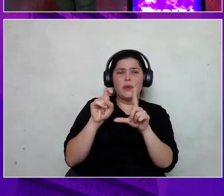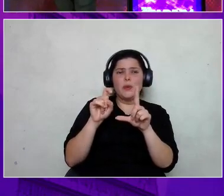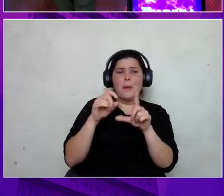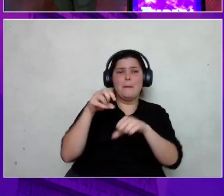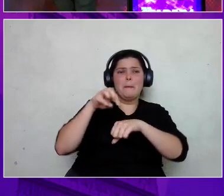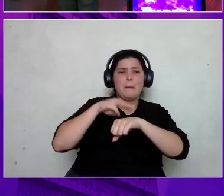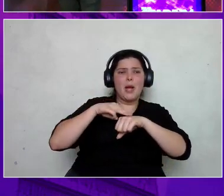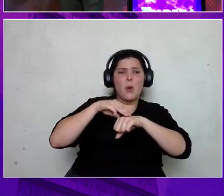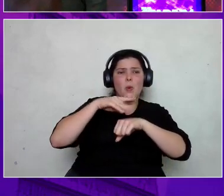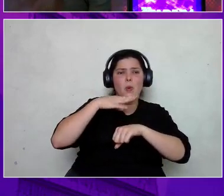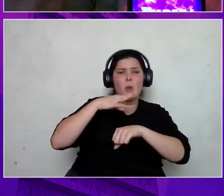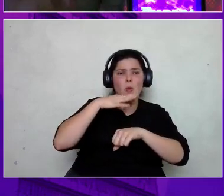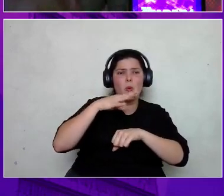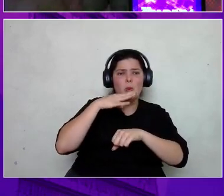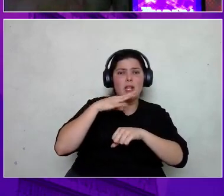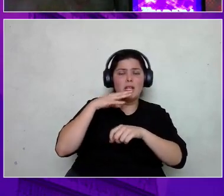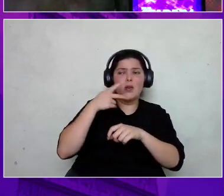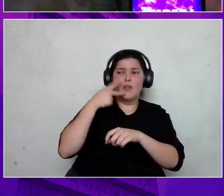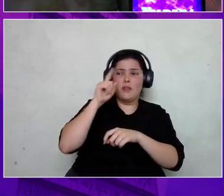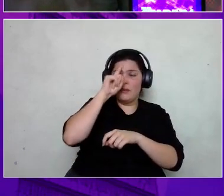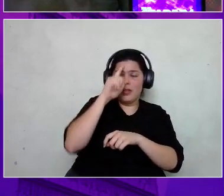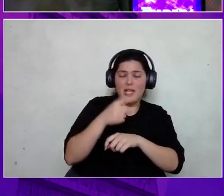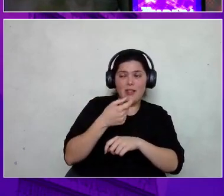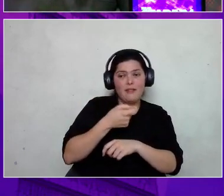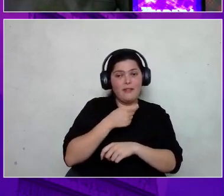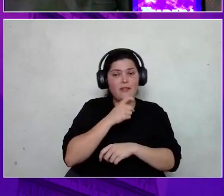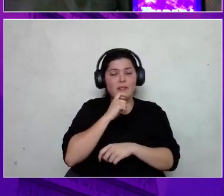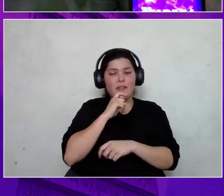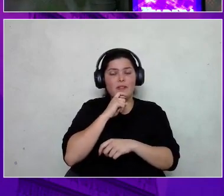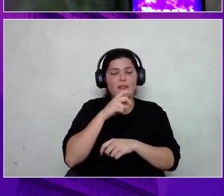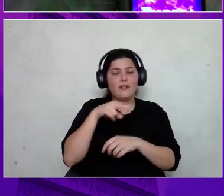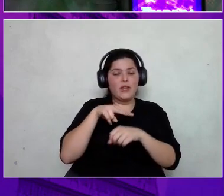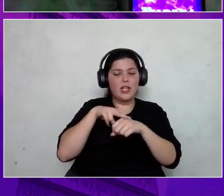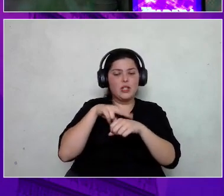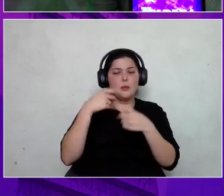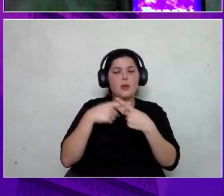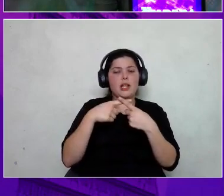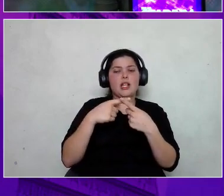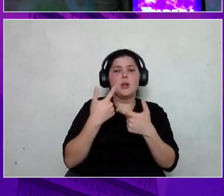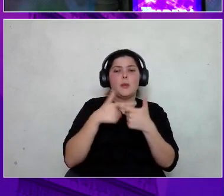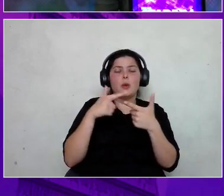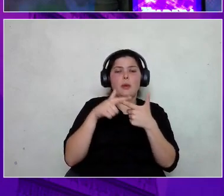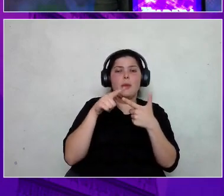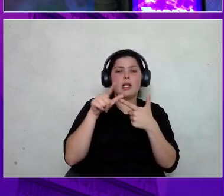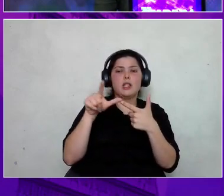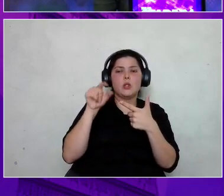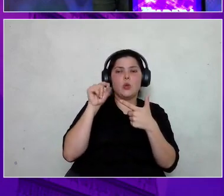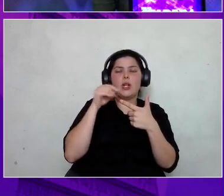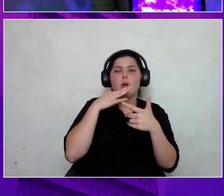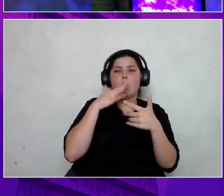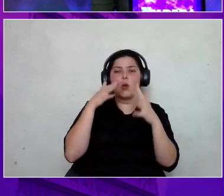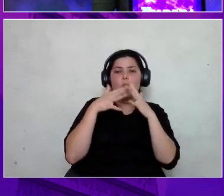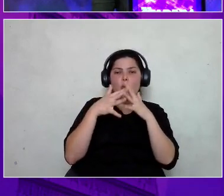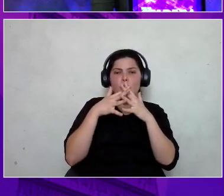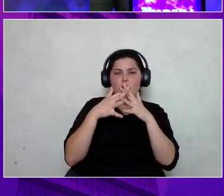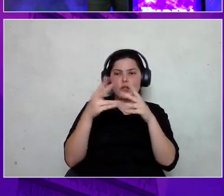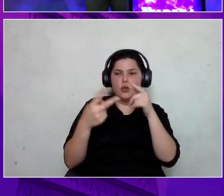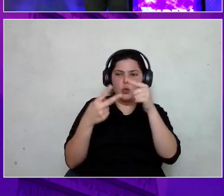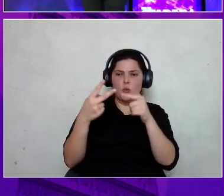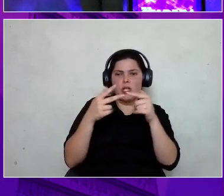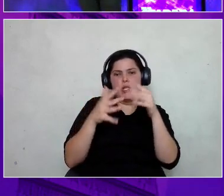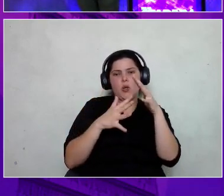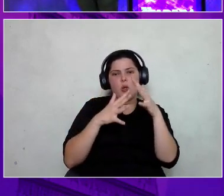E na especificação verde. Mas por quê? Porque ele tinha deuteranopia. E para quem não sabe, ele confunde essas duas cores. Não está claro para